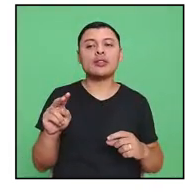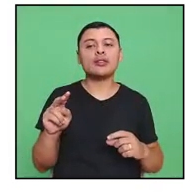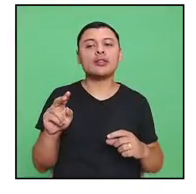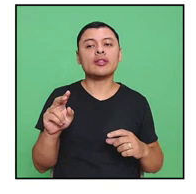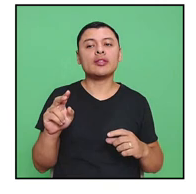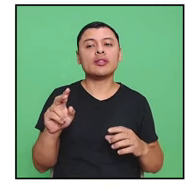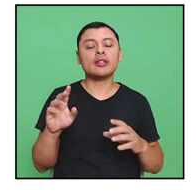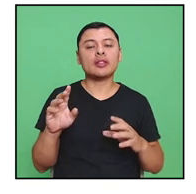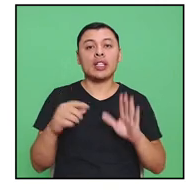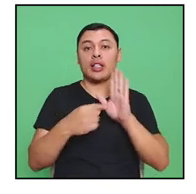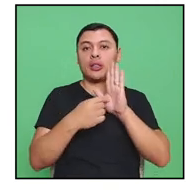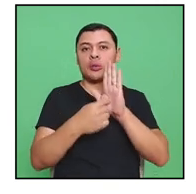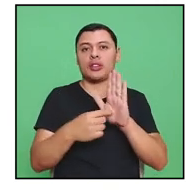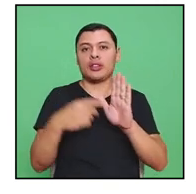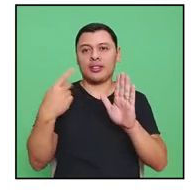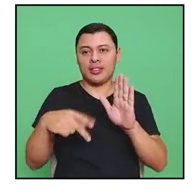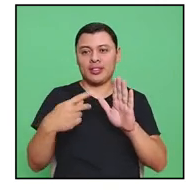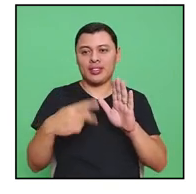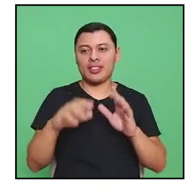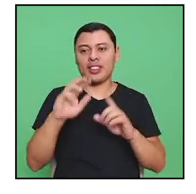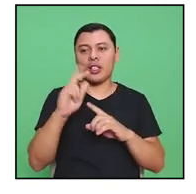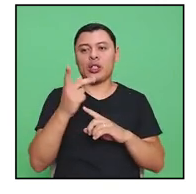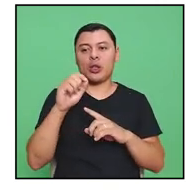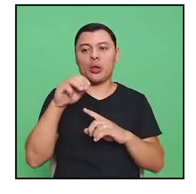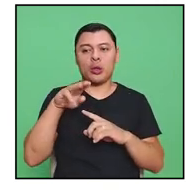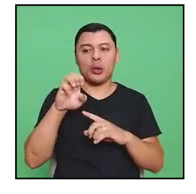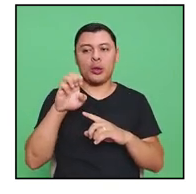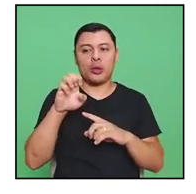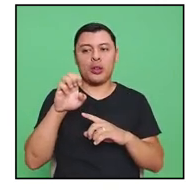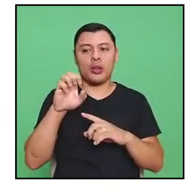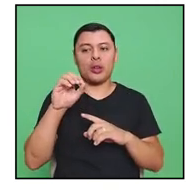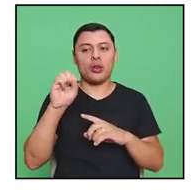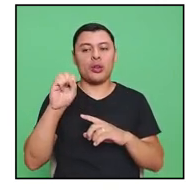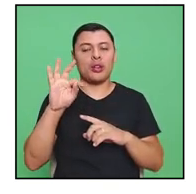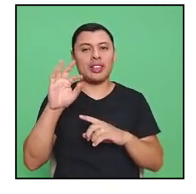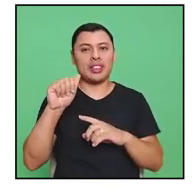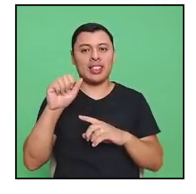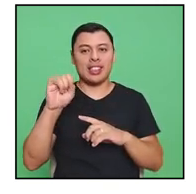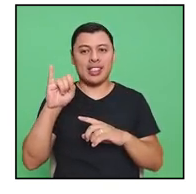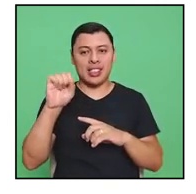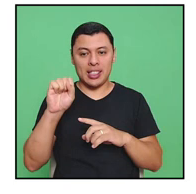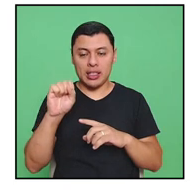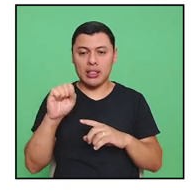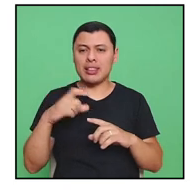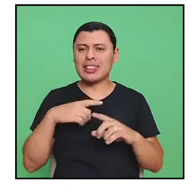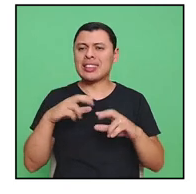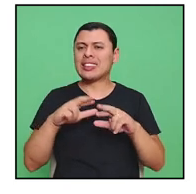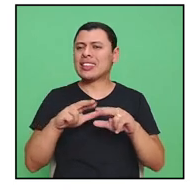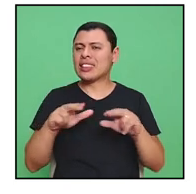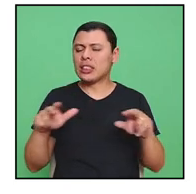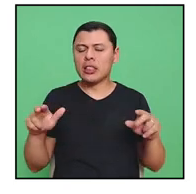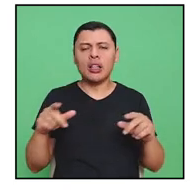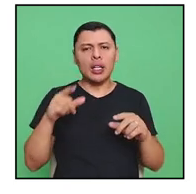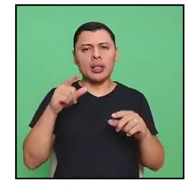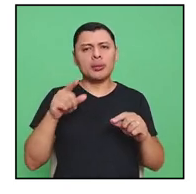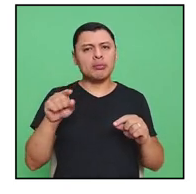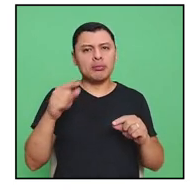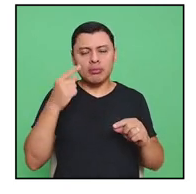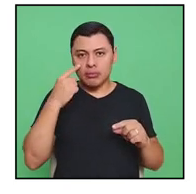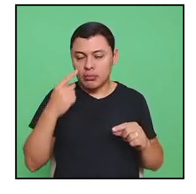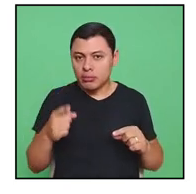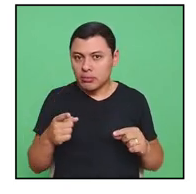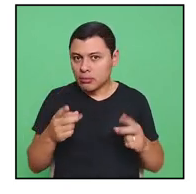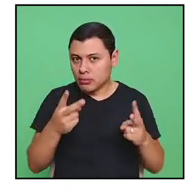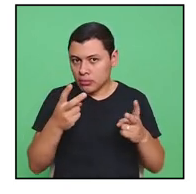lá na exposição, né, na plataforma do Homeostasis. E tem várias referências assim, que esse vídeo traz. Eu acho que,